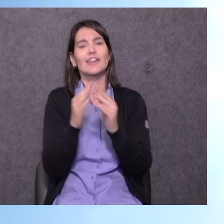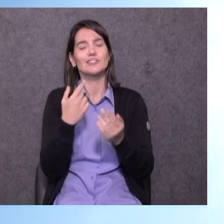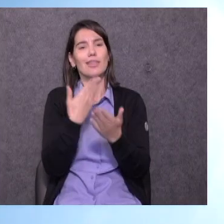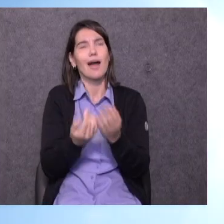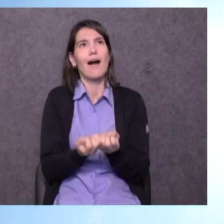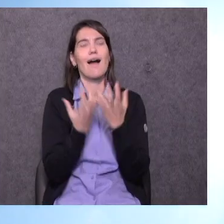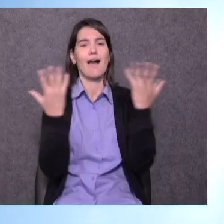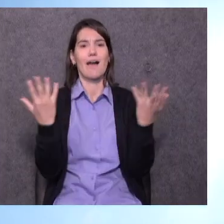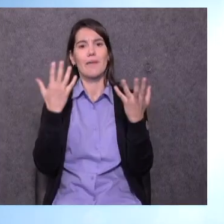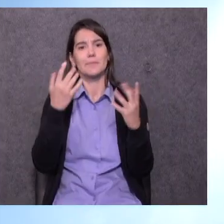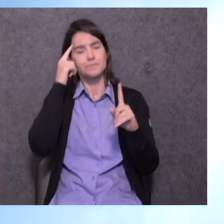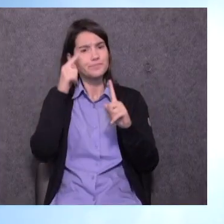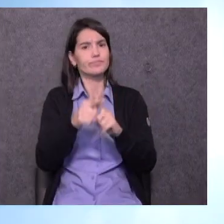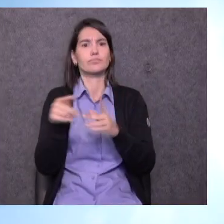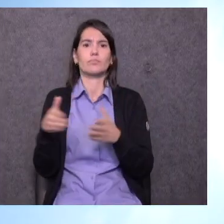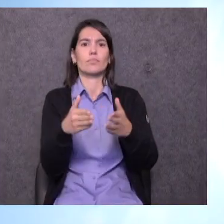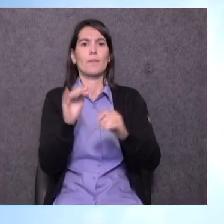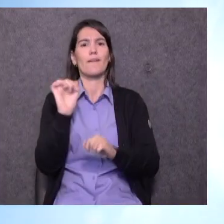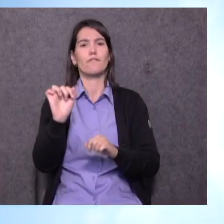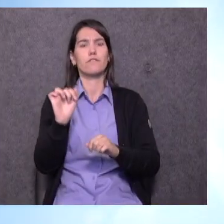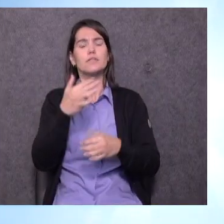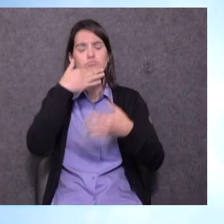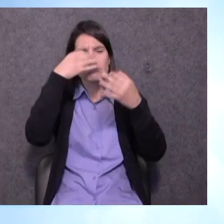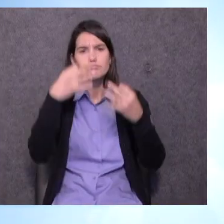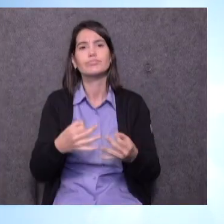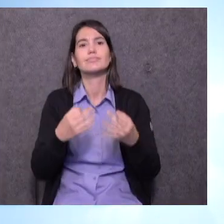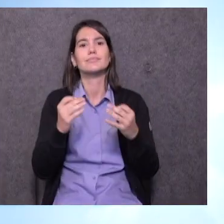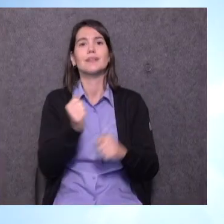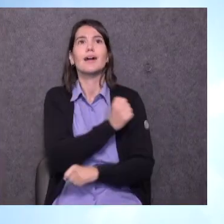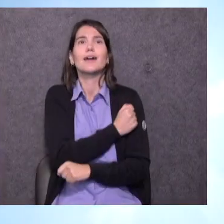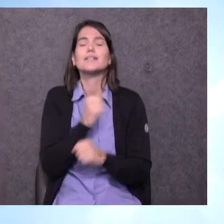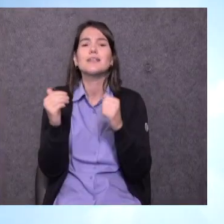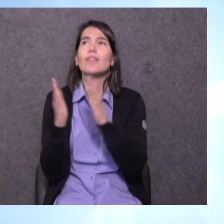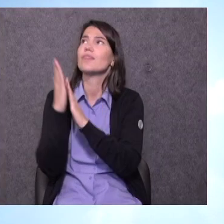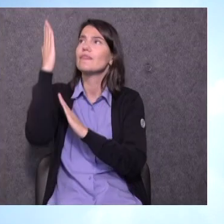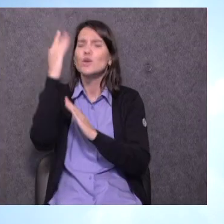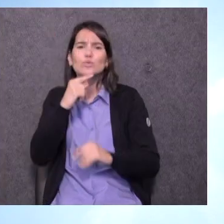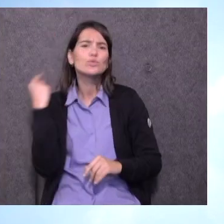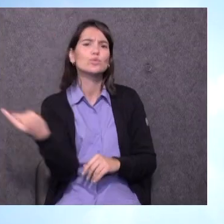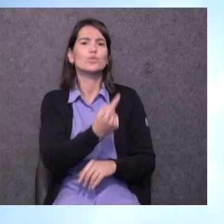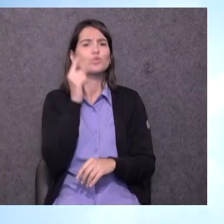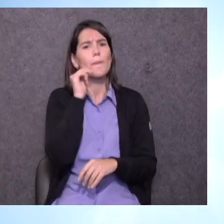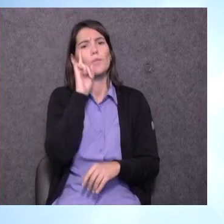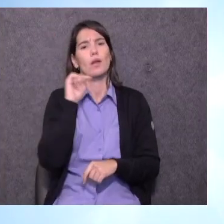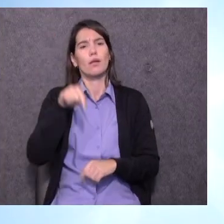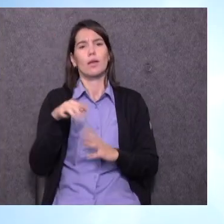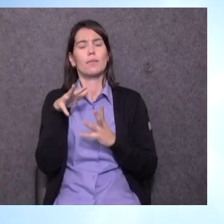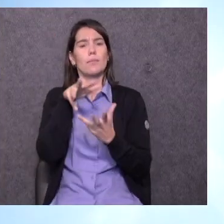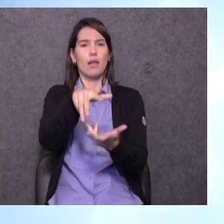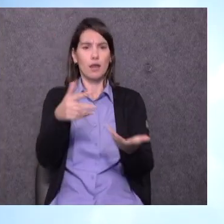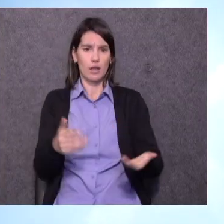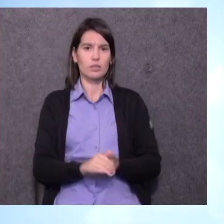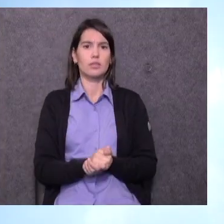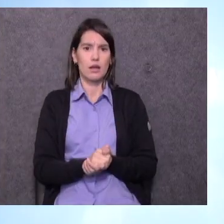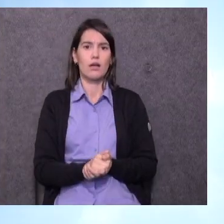missão, para que ela seja verdadeiramente casa de Deus para todos os homens e mulheres neste planeta.